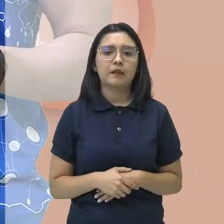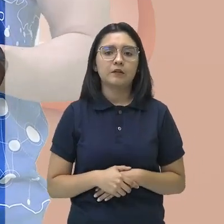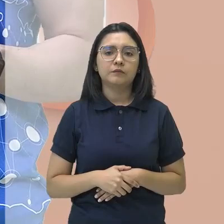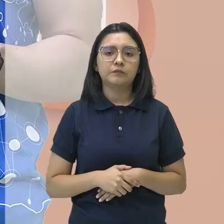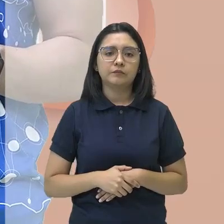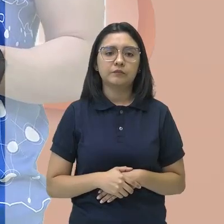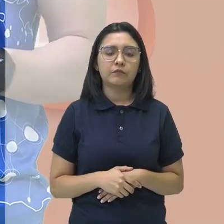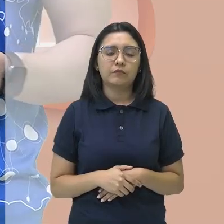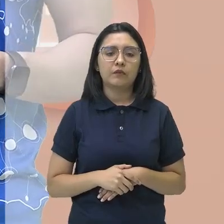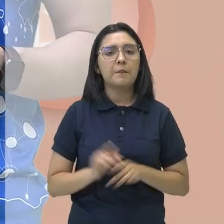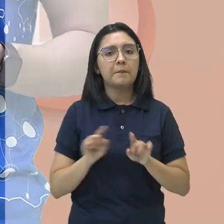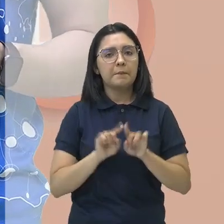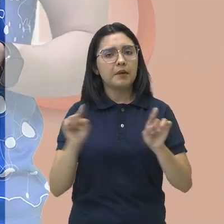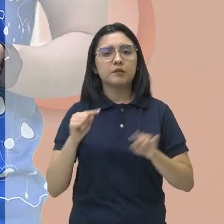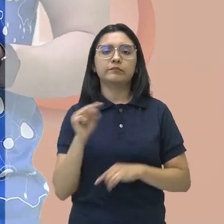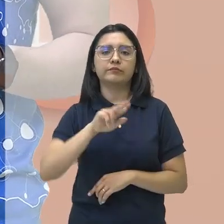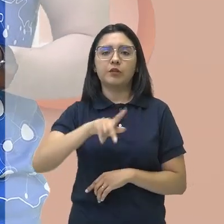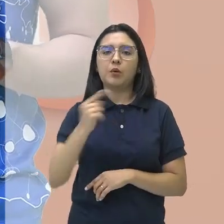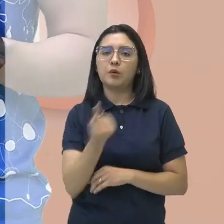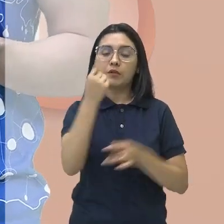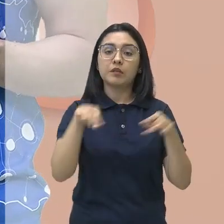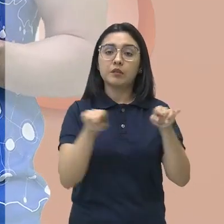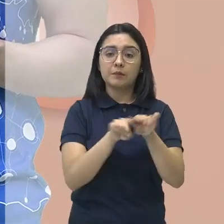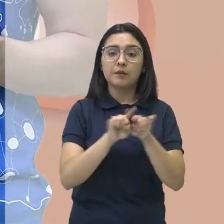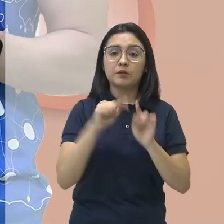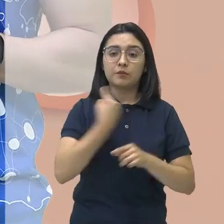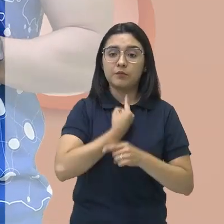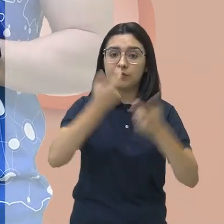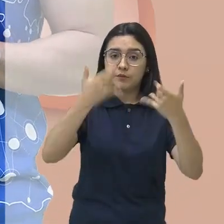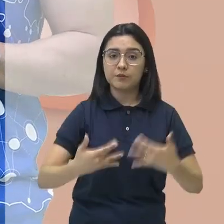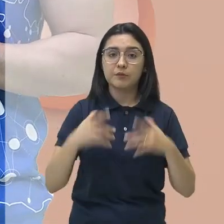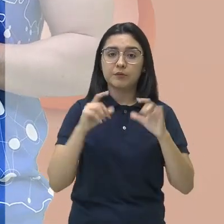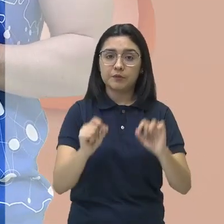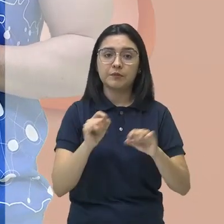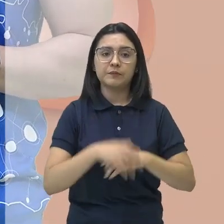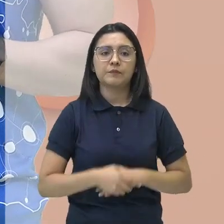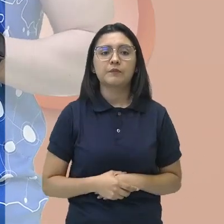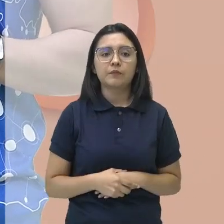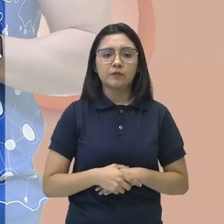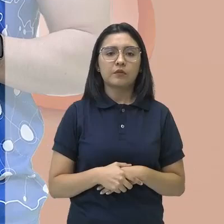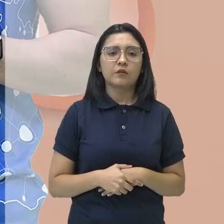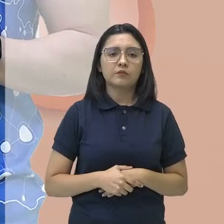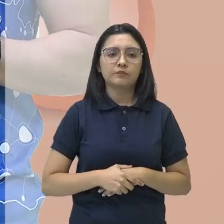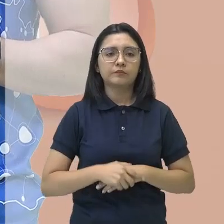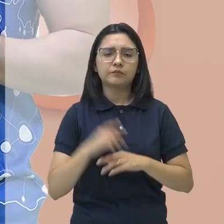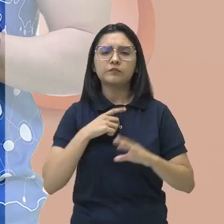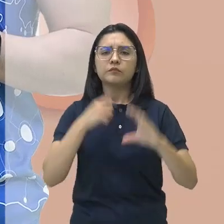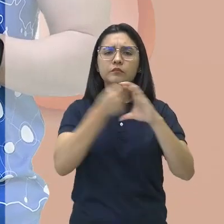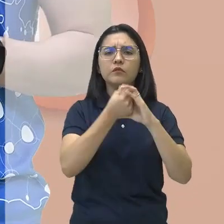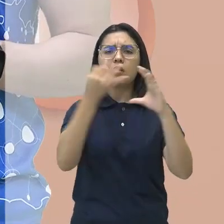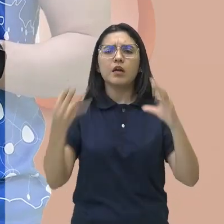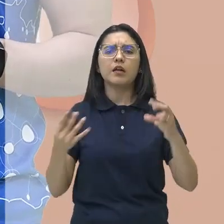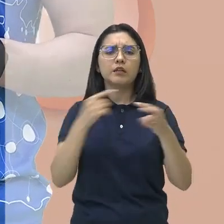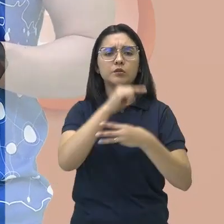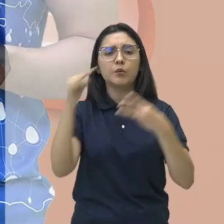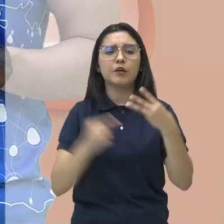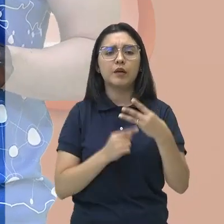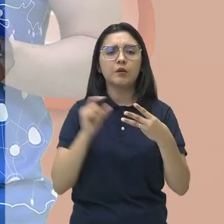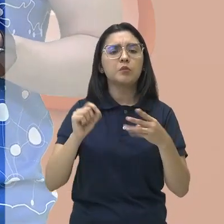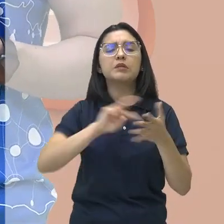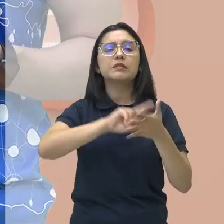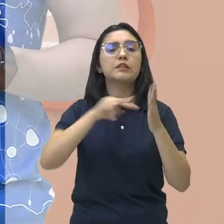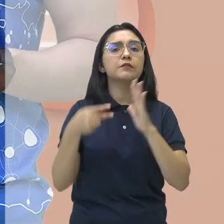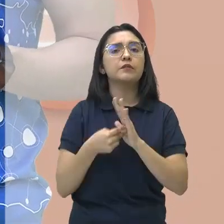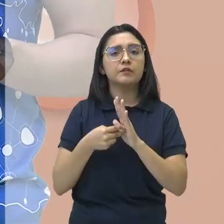não seja a única. Nós falamos também sobre a questão do subemprego. E a gente vai caracterizar nesse momento o que